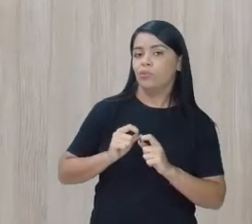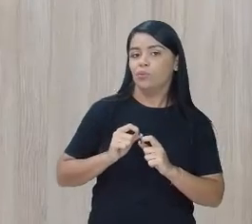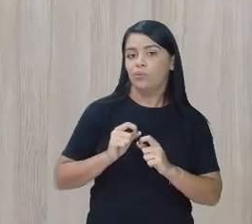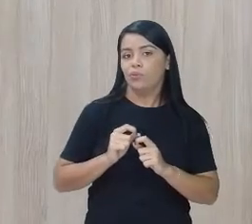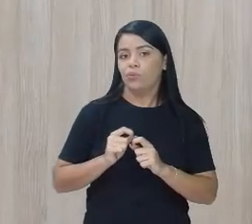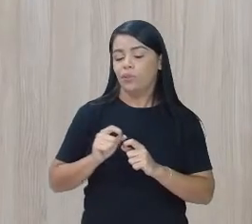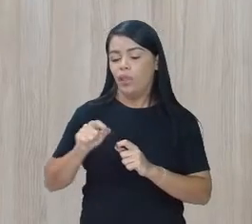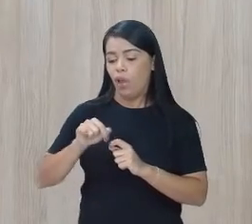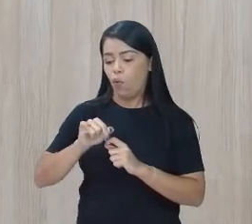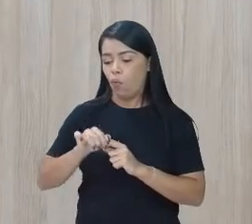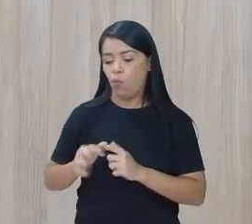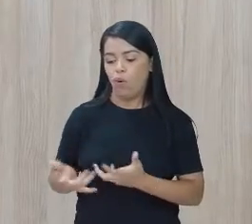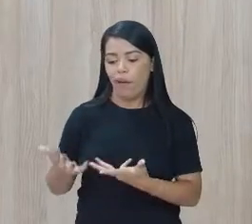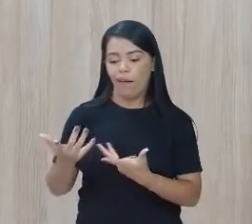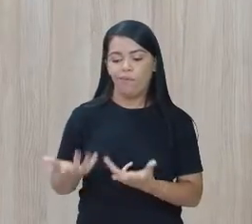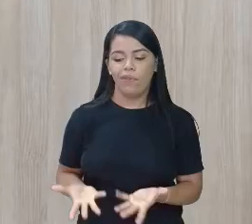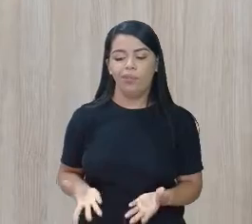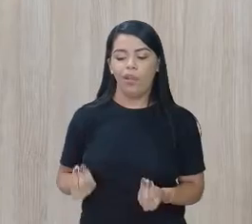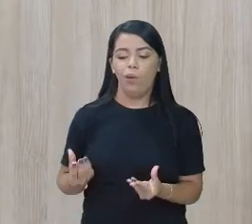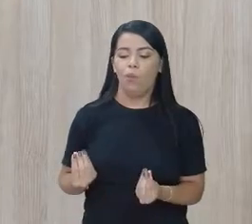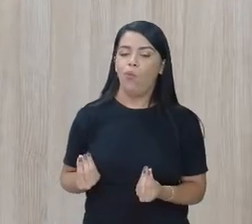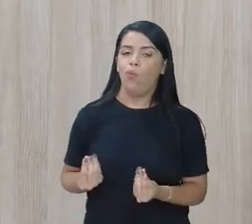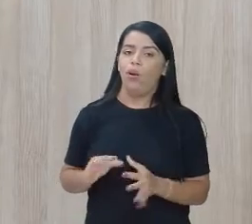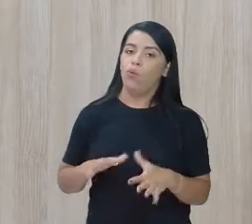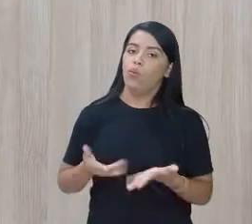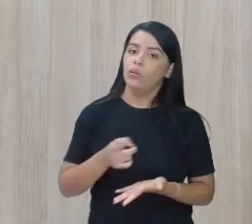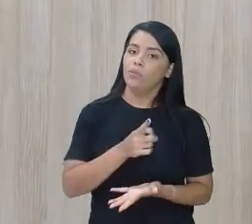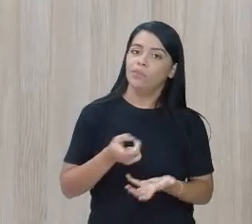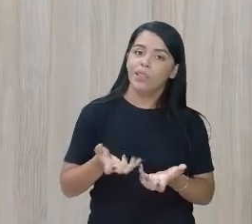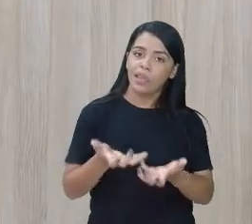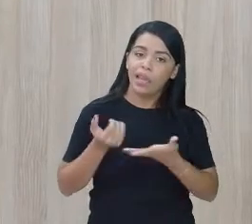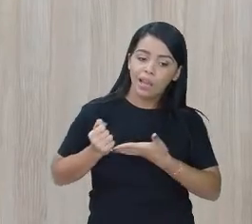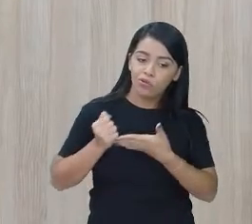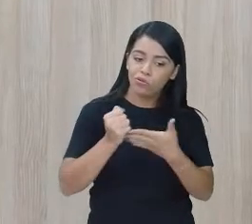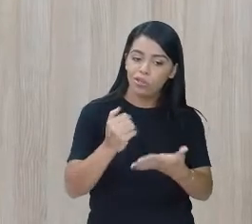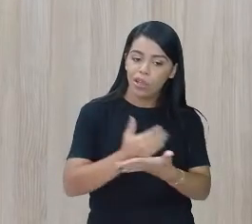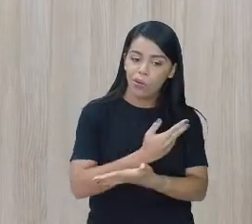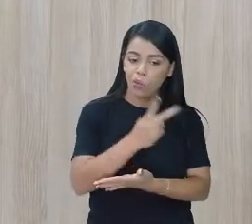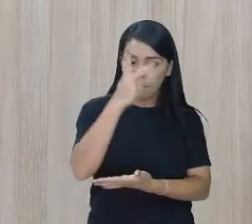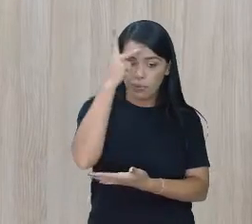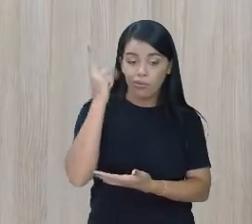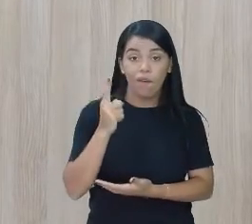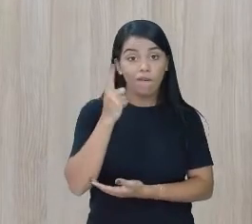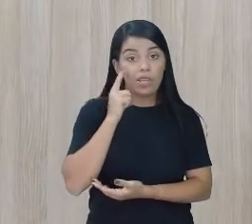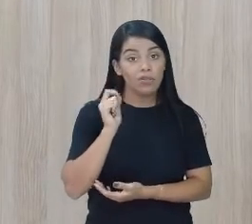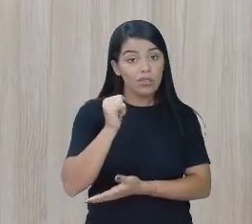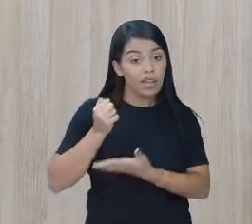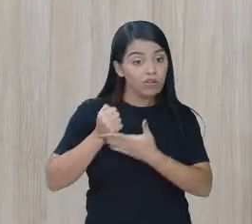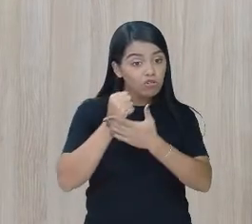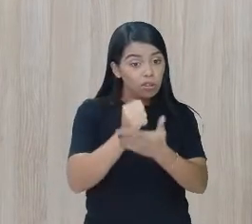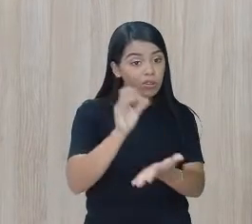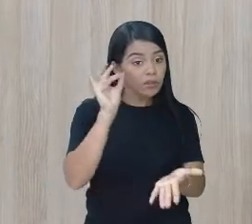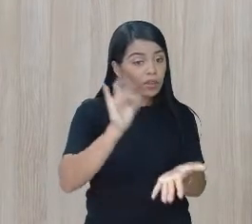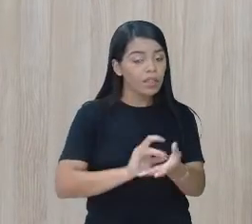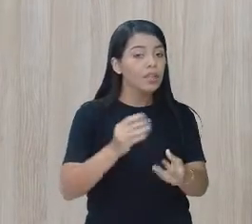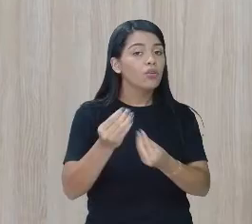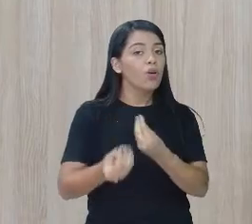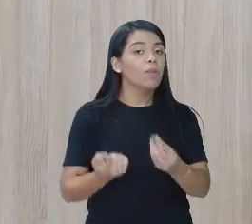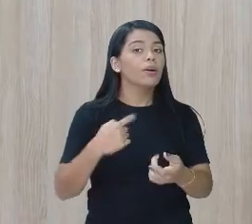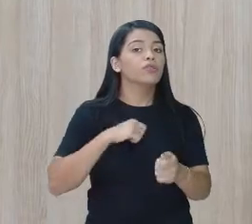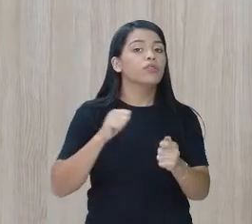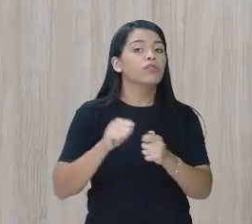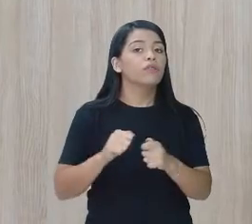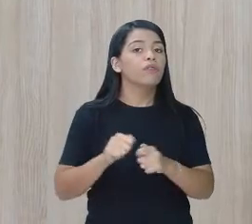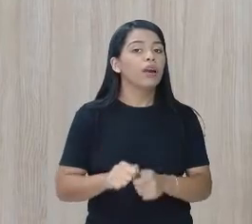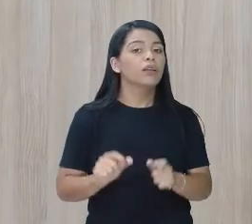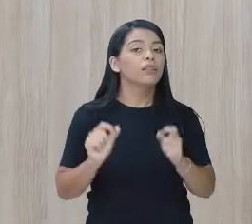você for ajudar alguém, certifique-se de que está ajudando essa pessoa. E como é que a gente faz isso?